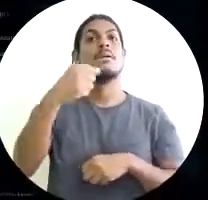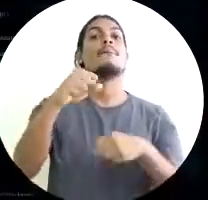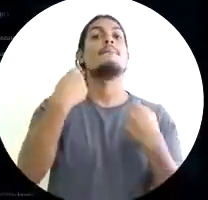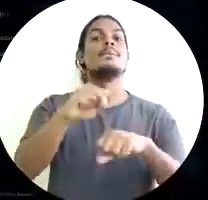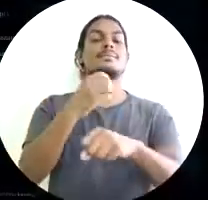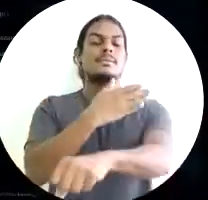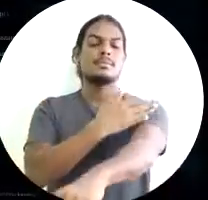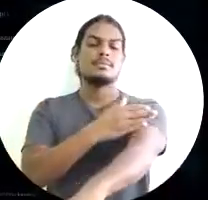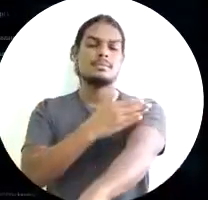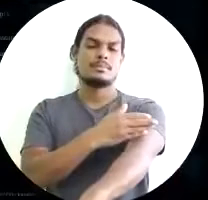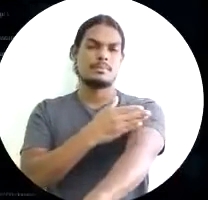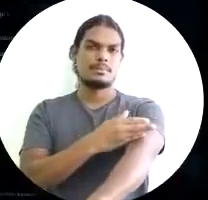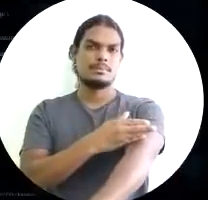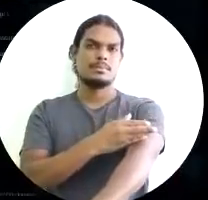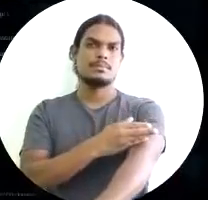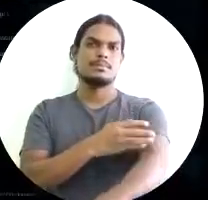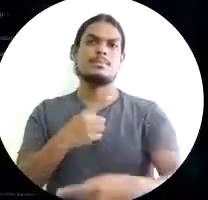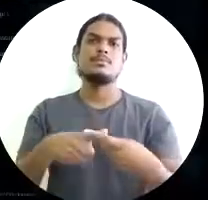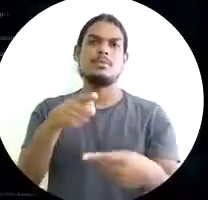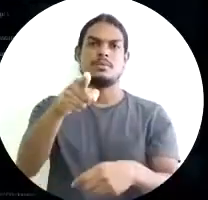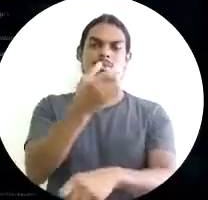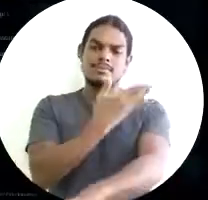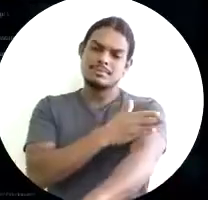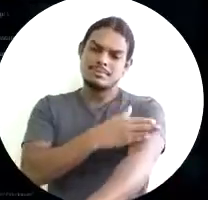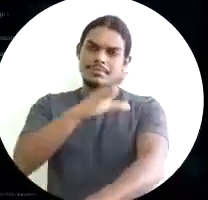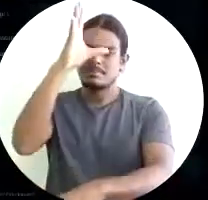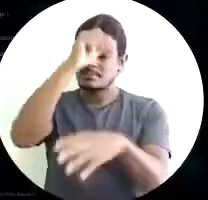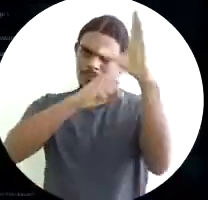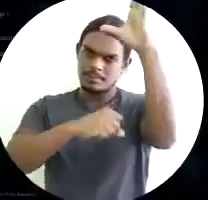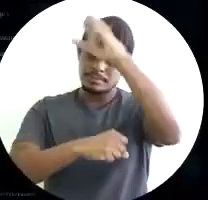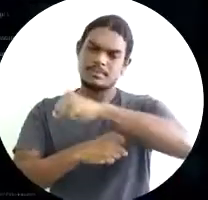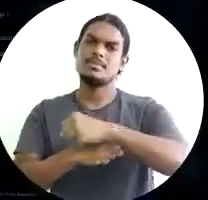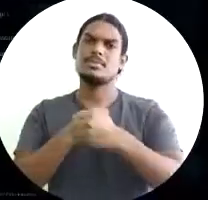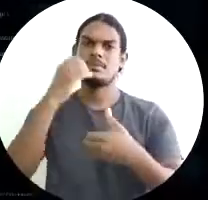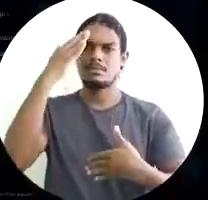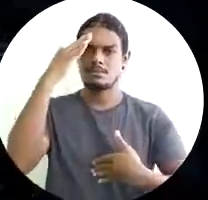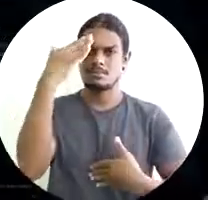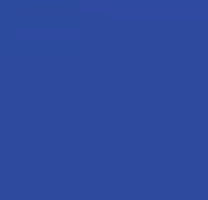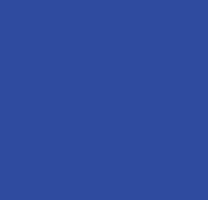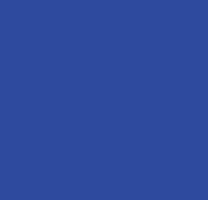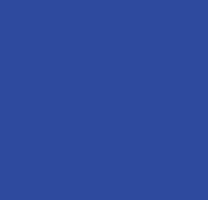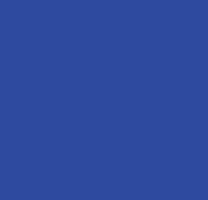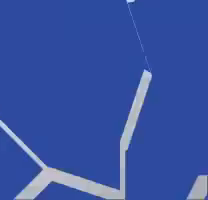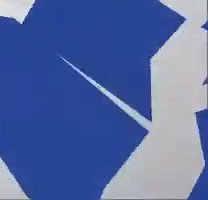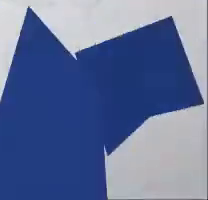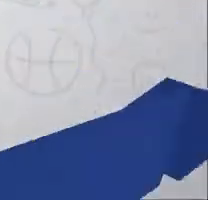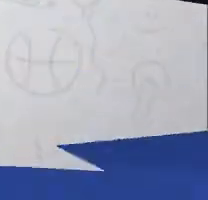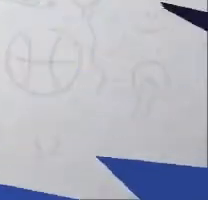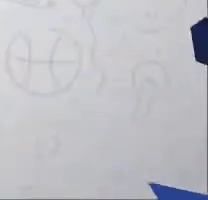você aprende. Então, guarde isso e nos vemos na nossa próxima competência.